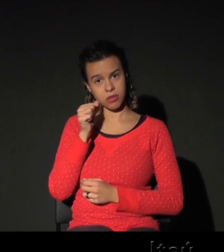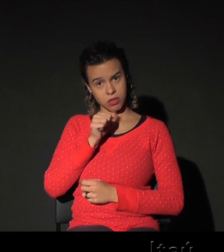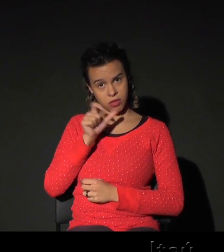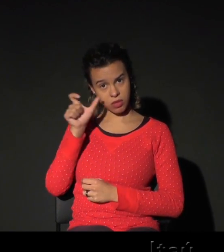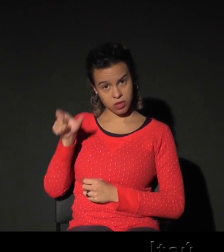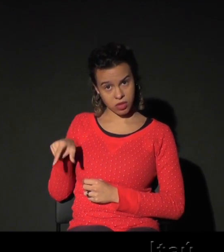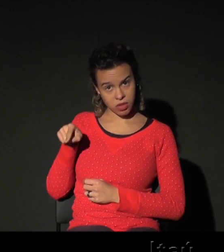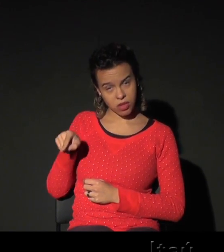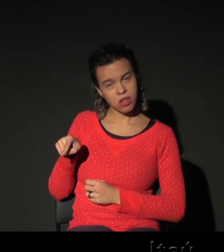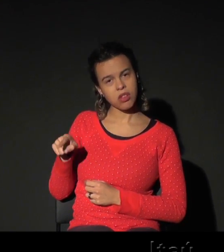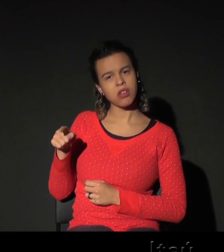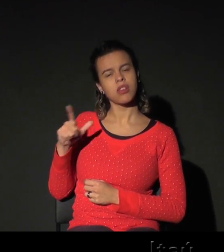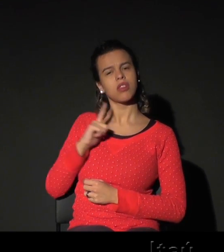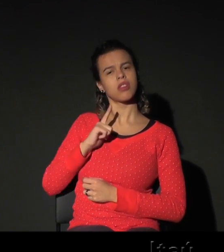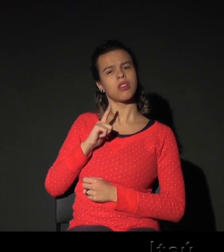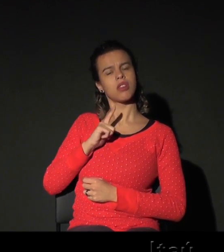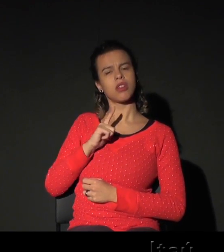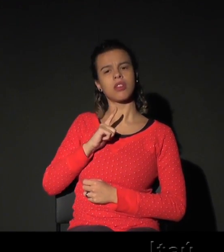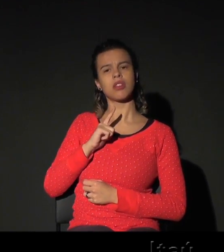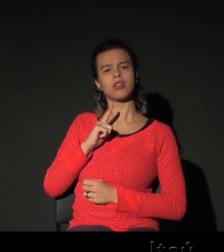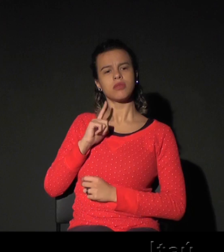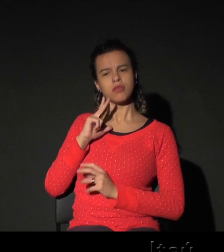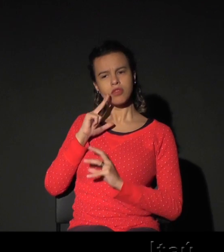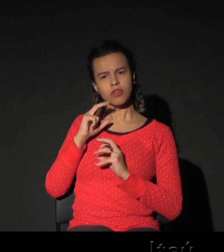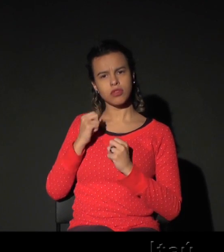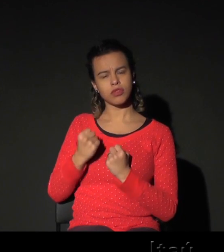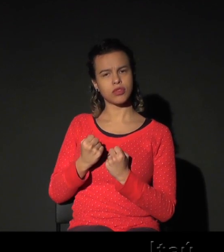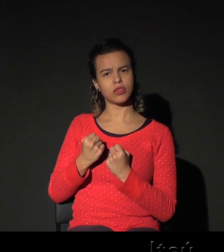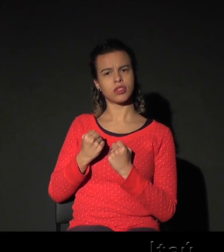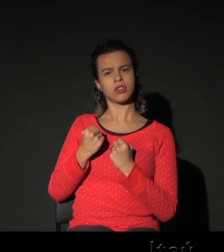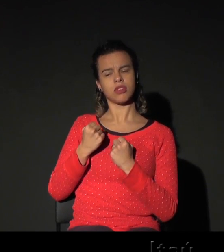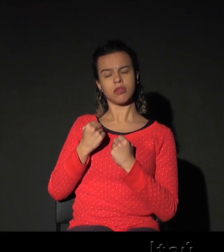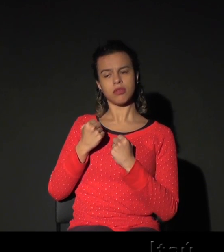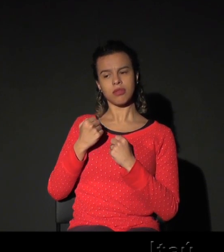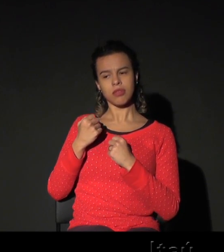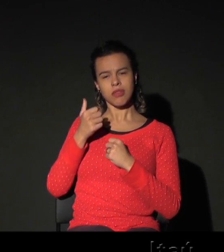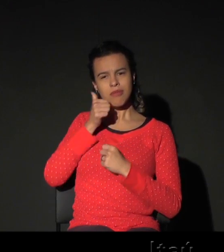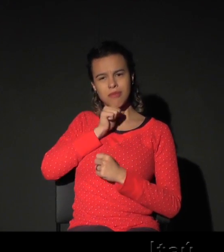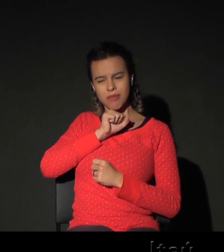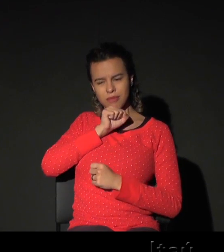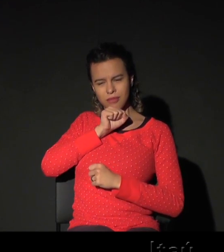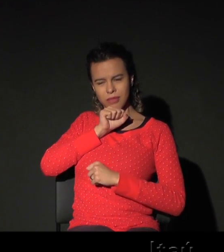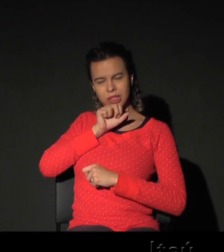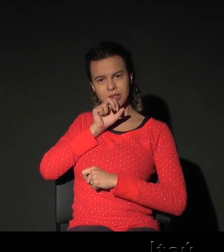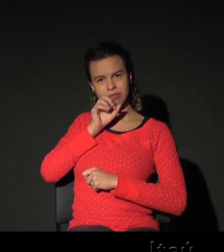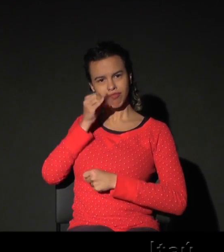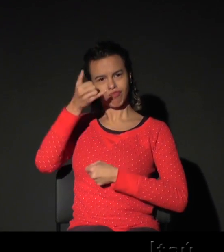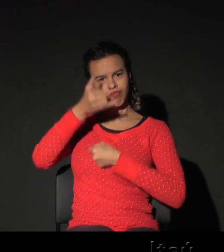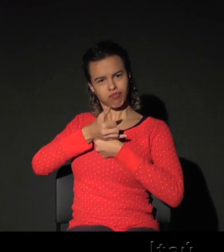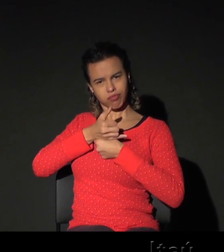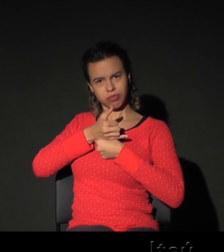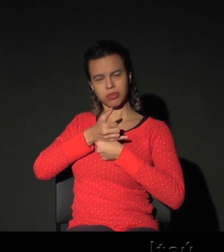ela tem a o seu a sua força o seu sistema matriarcado